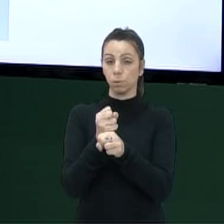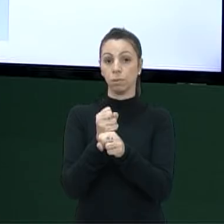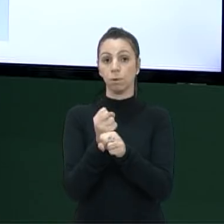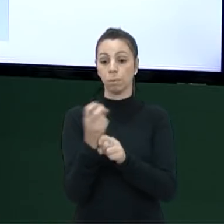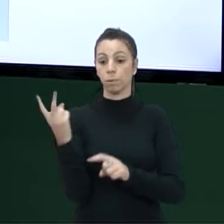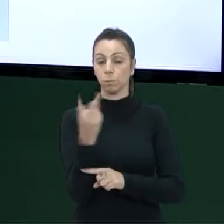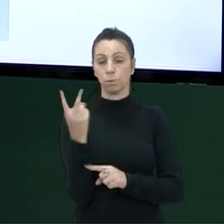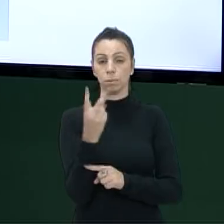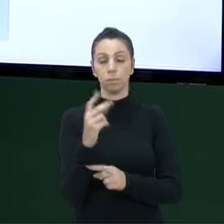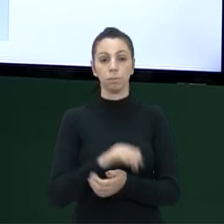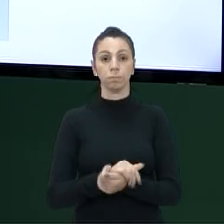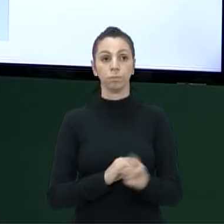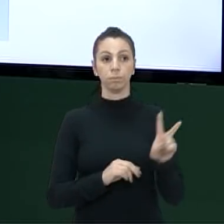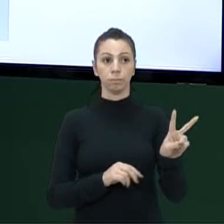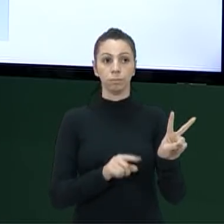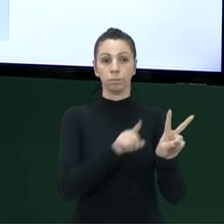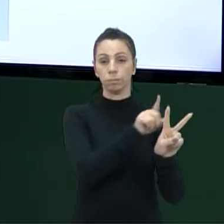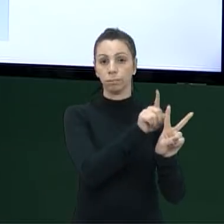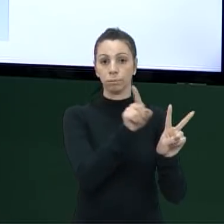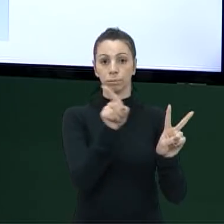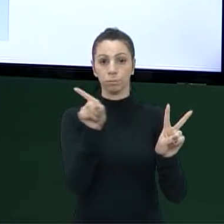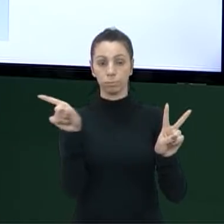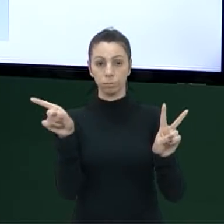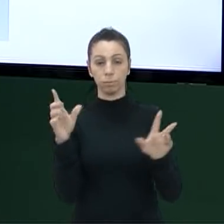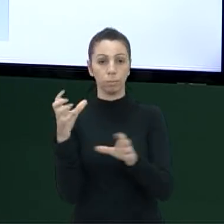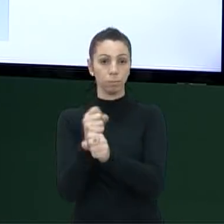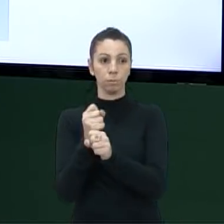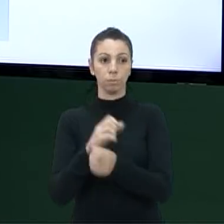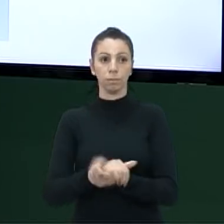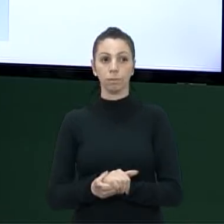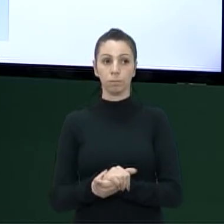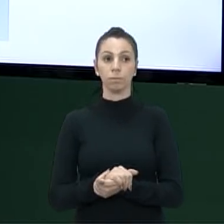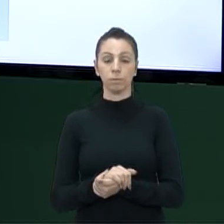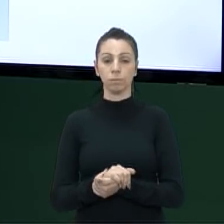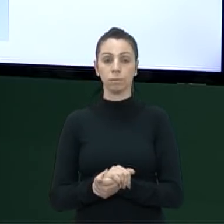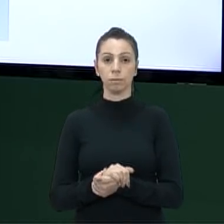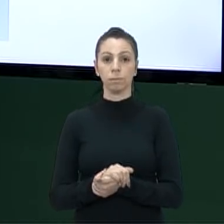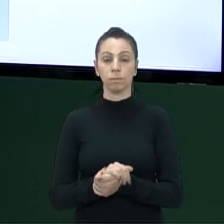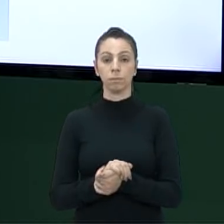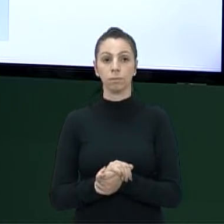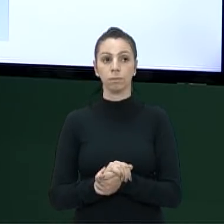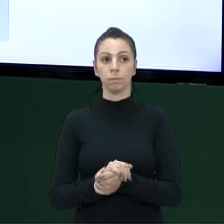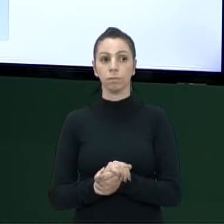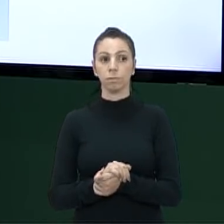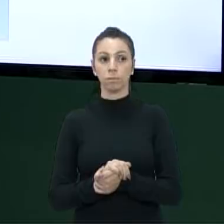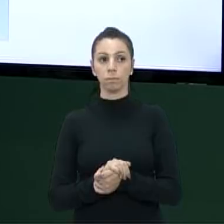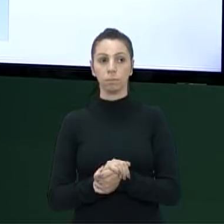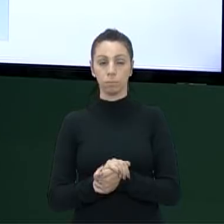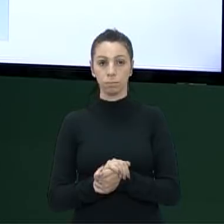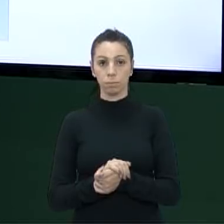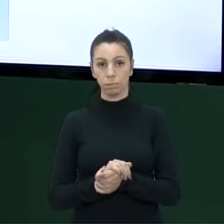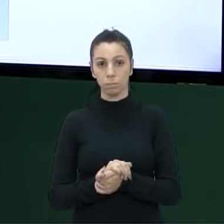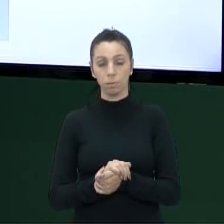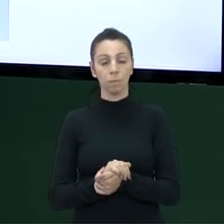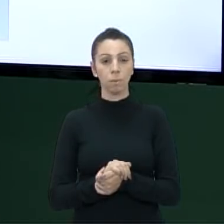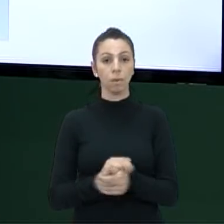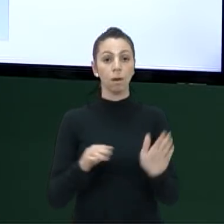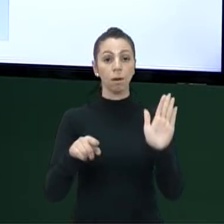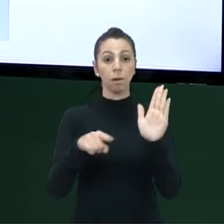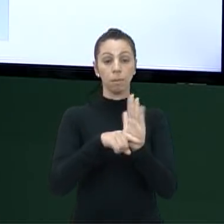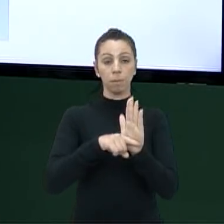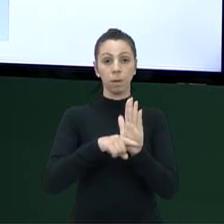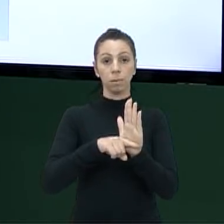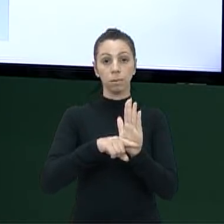dos vetores, como está representado aqui. Você tem o caso mínimo, né, onde se faz a subtração deles. O que seria isso, gente? Quando